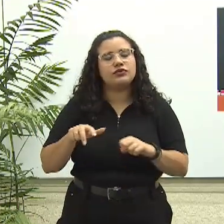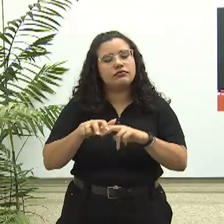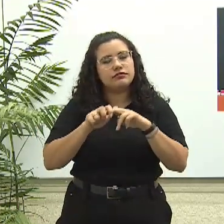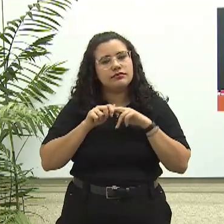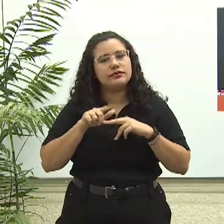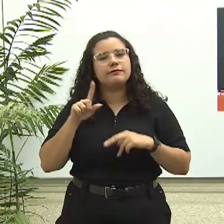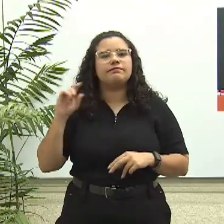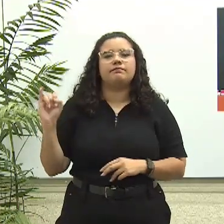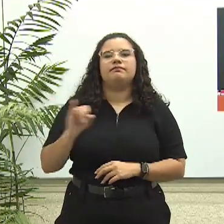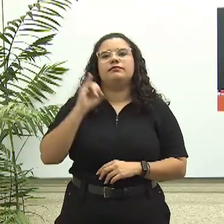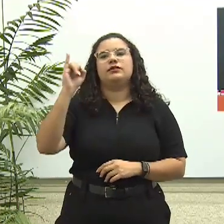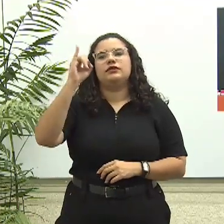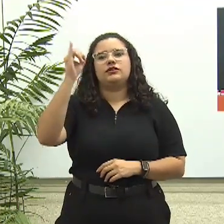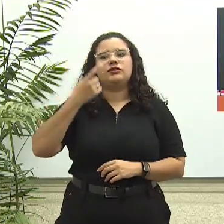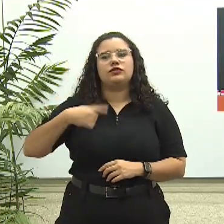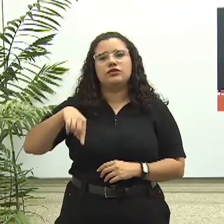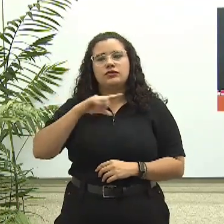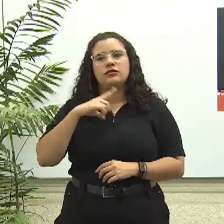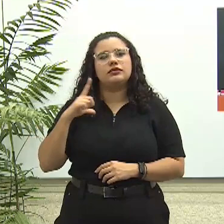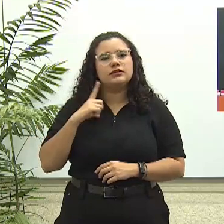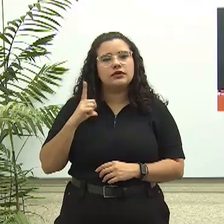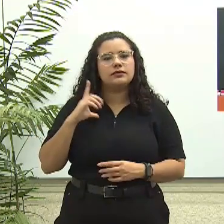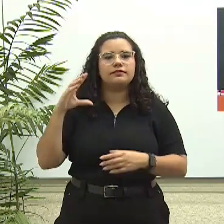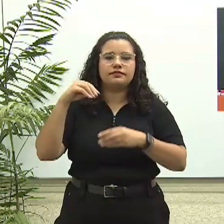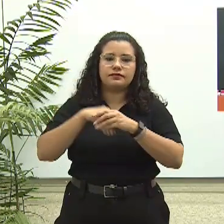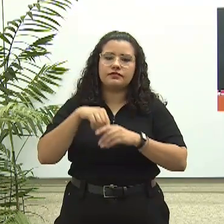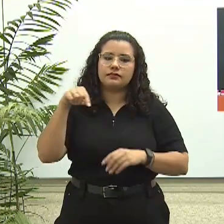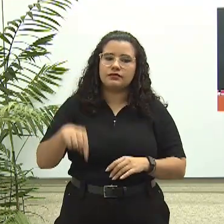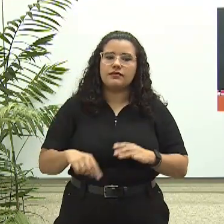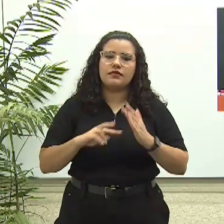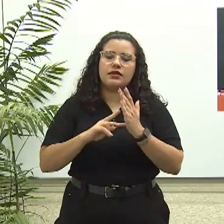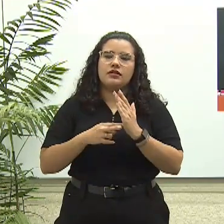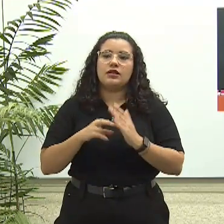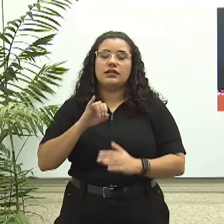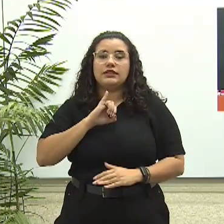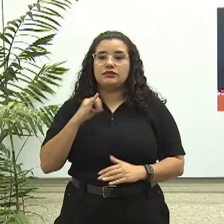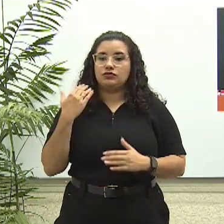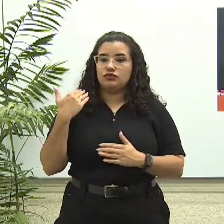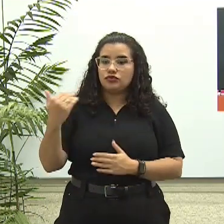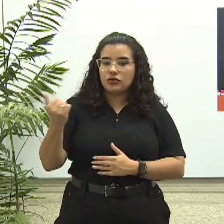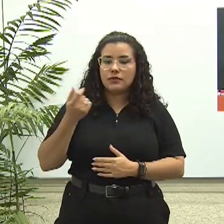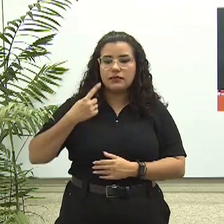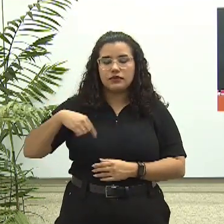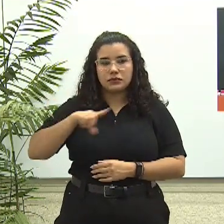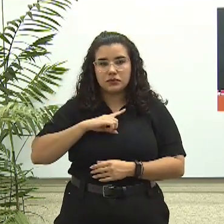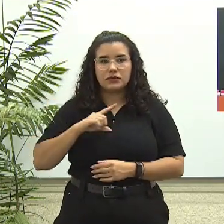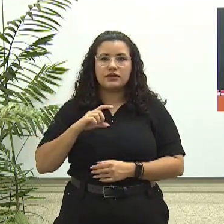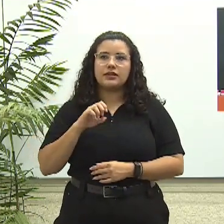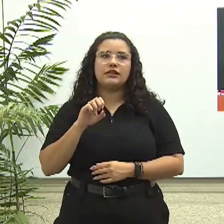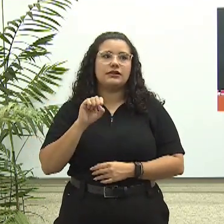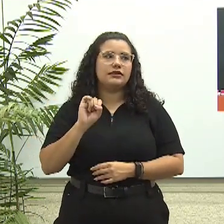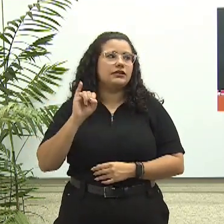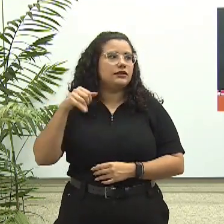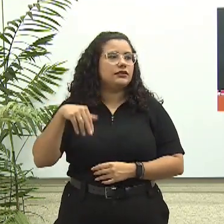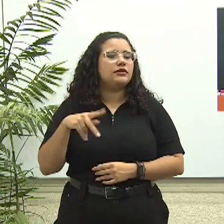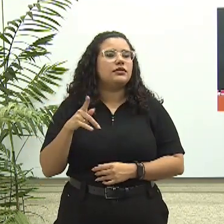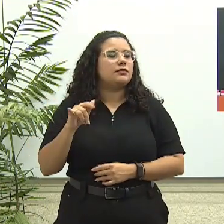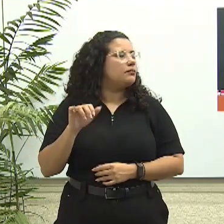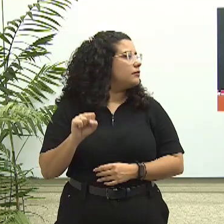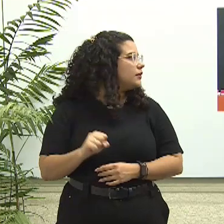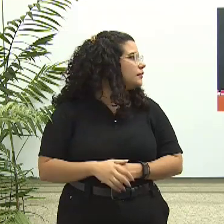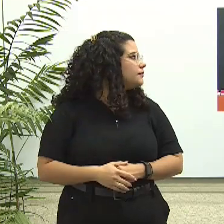importante eu acho tão importante nós estarmos aqui no sindicato quando nos chamara pro sindicato pro simplo e eu sou ligado ao simplo lá no Grande do